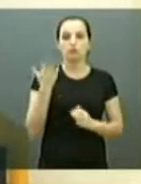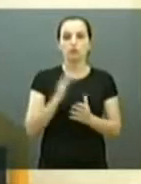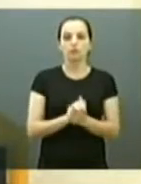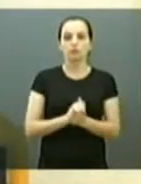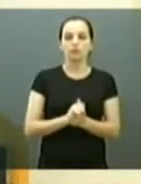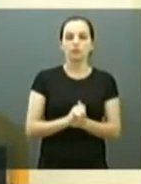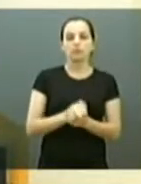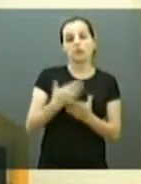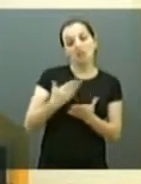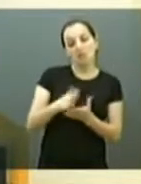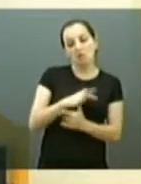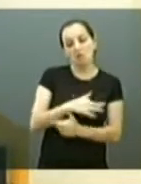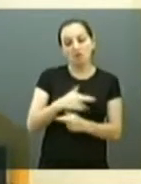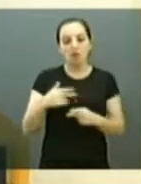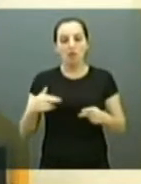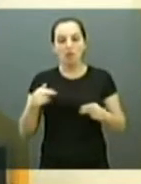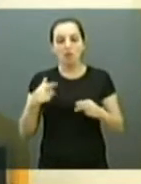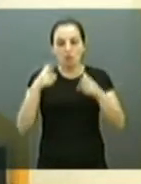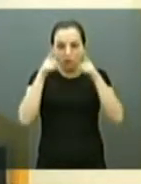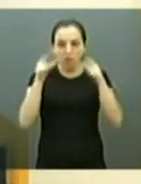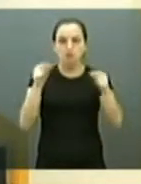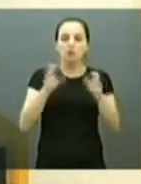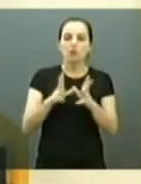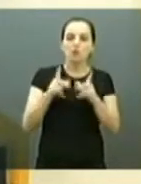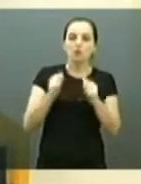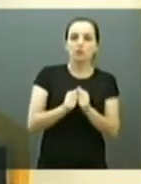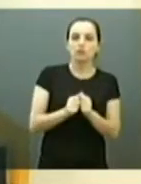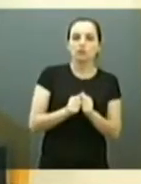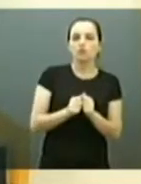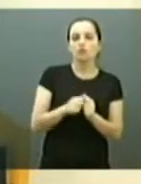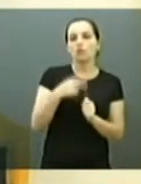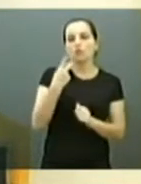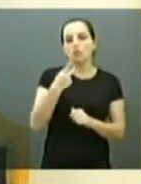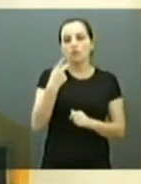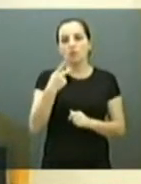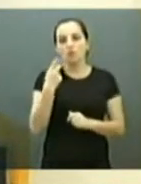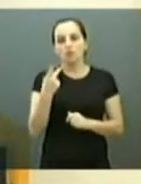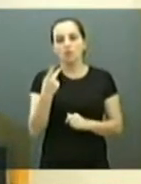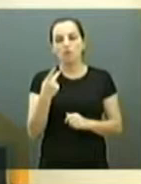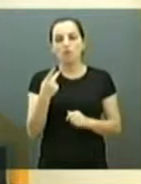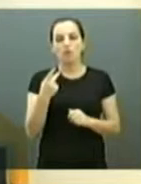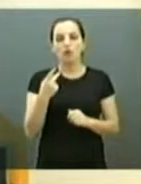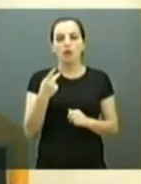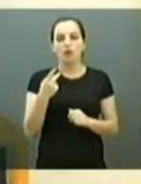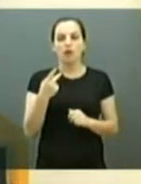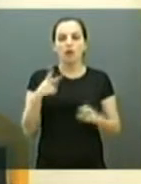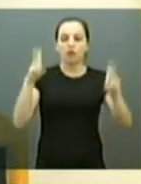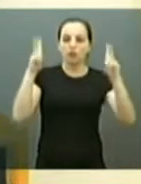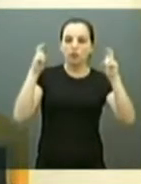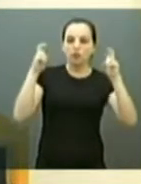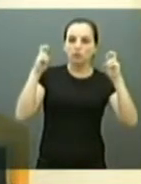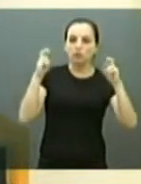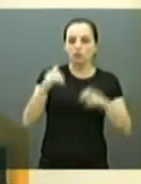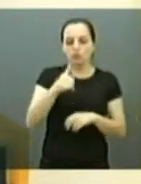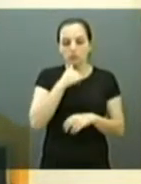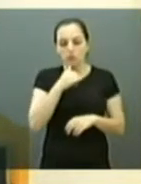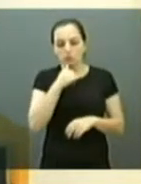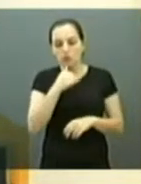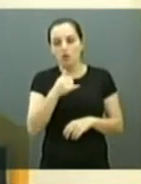que são interessantes aí para todos, né, eu entro num assunto aqui que infelizmente é interessante para mim, mas que eu preciso